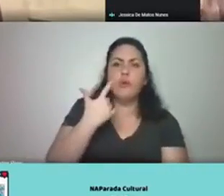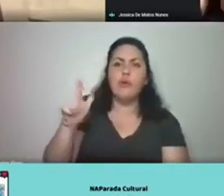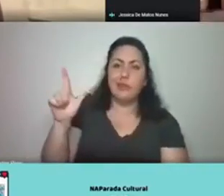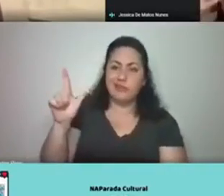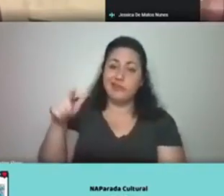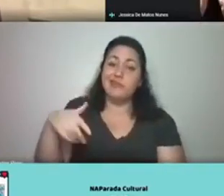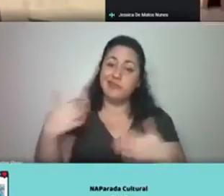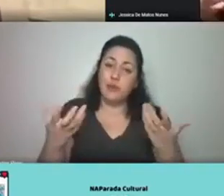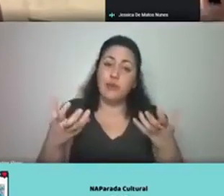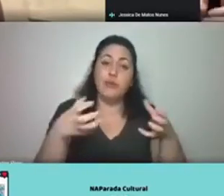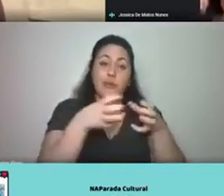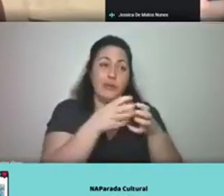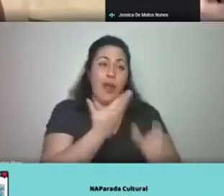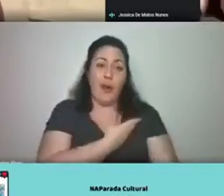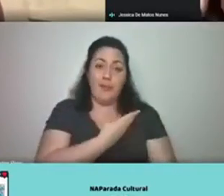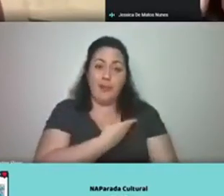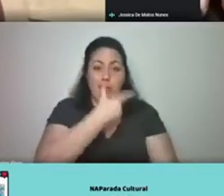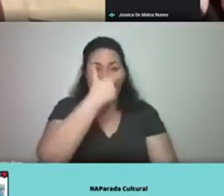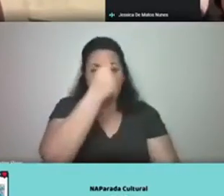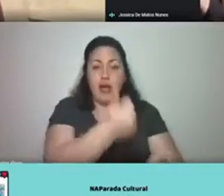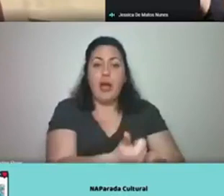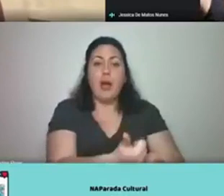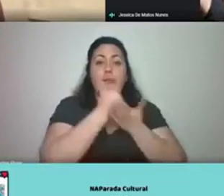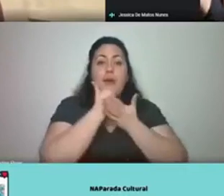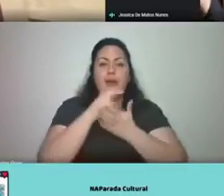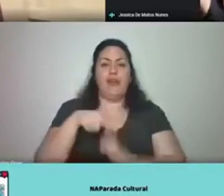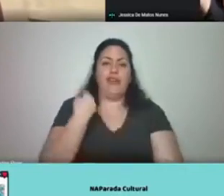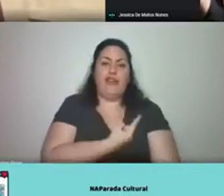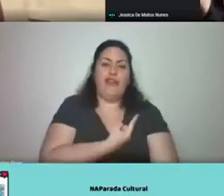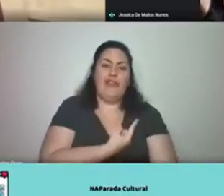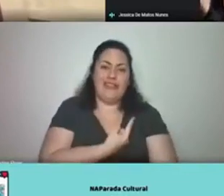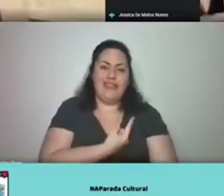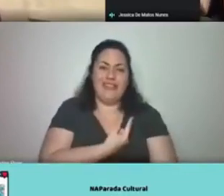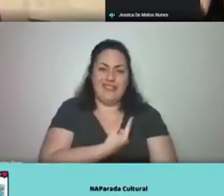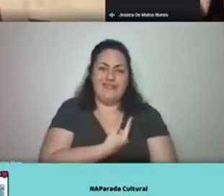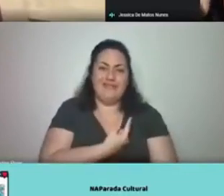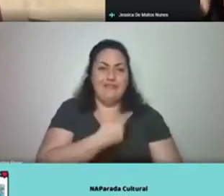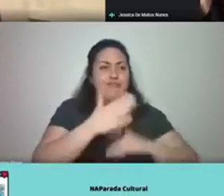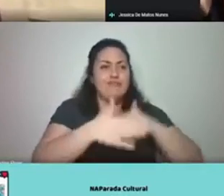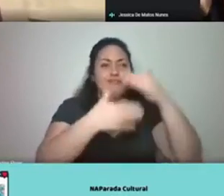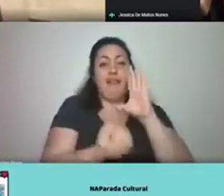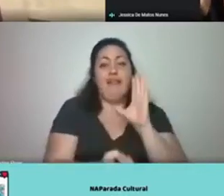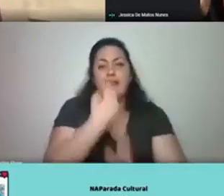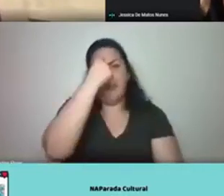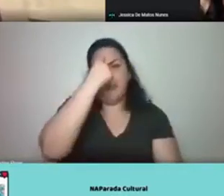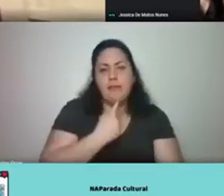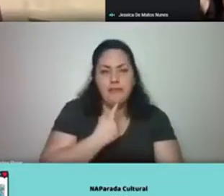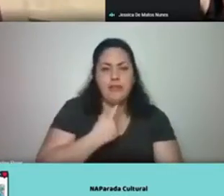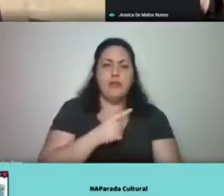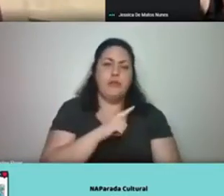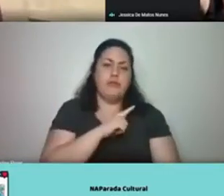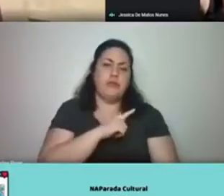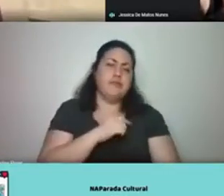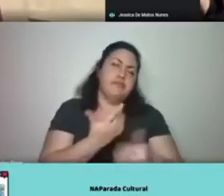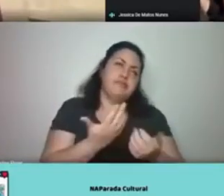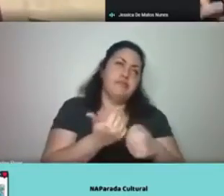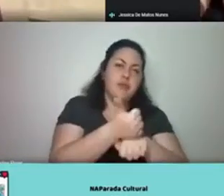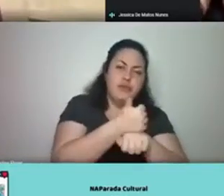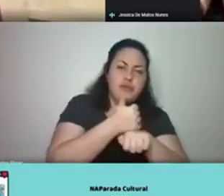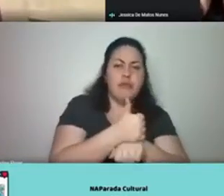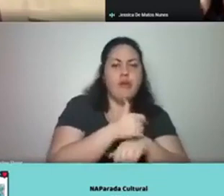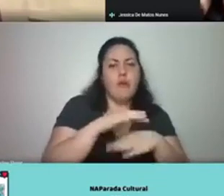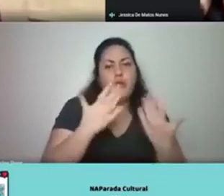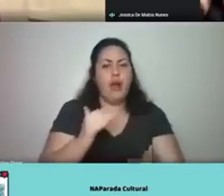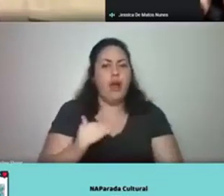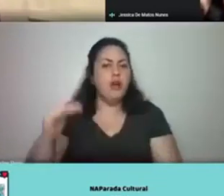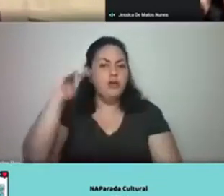se tornando quem nós vamos ser, né? Tanto em termos de profissional quanto em termos de adultos, de pessoas. E tu faz amizades